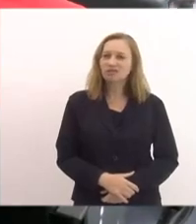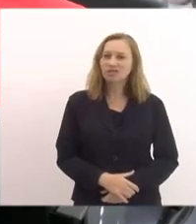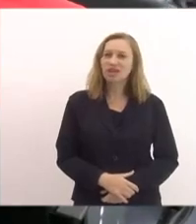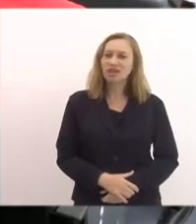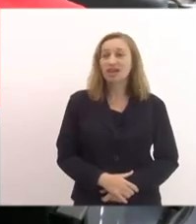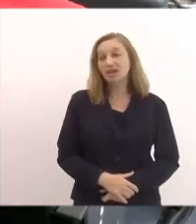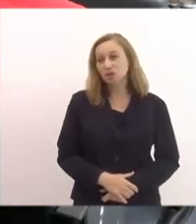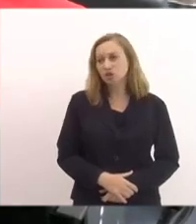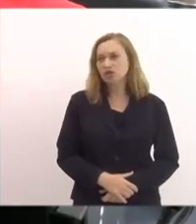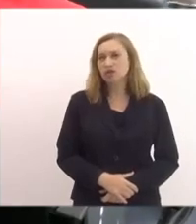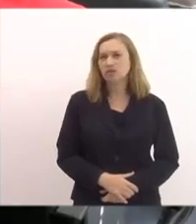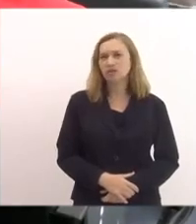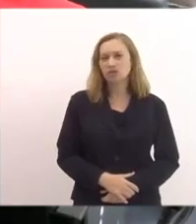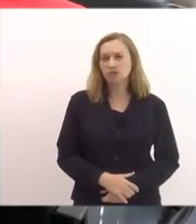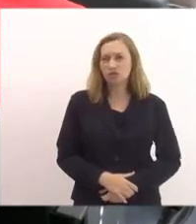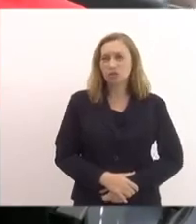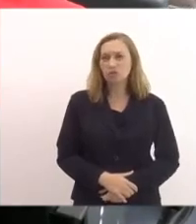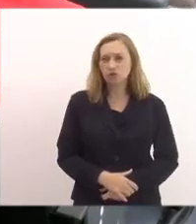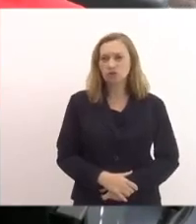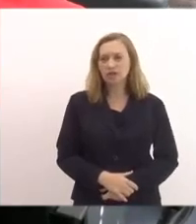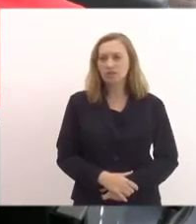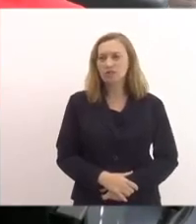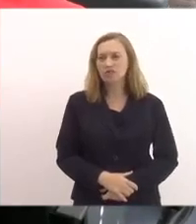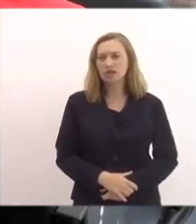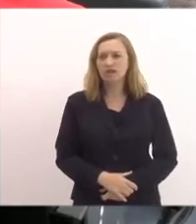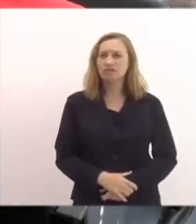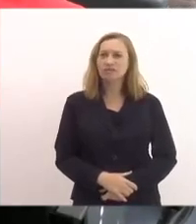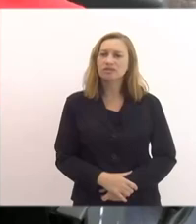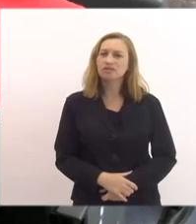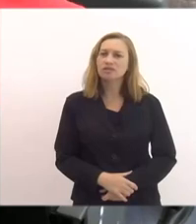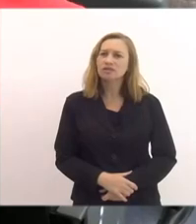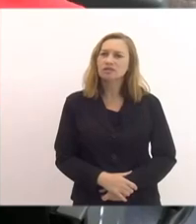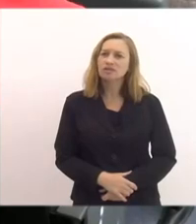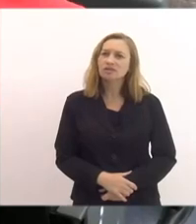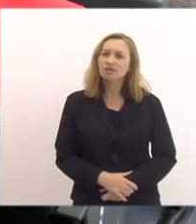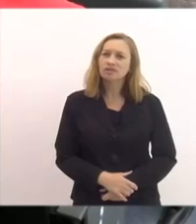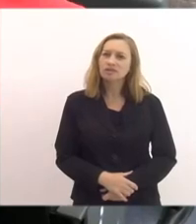Boa tarde a todos. Boa tarde a todos. Estou meio rouco.